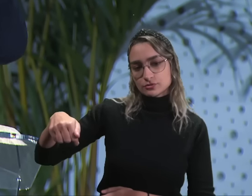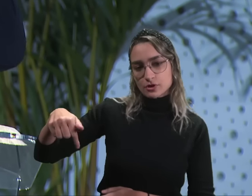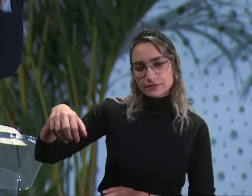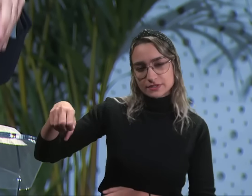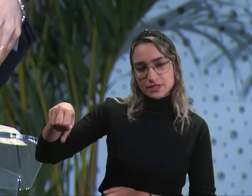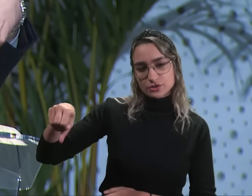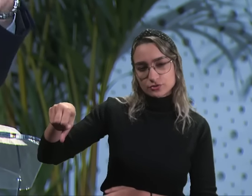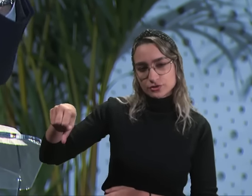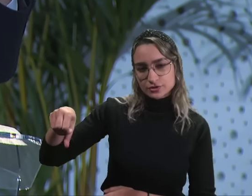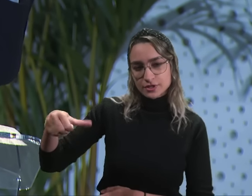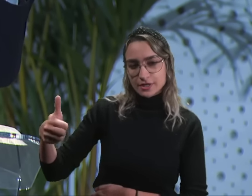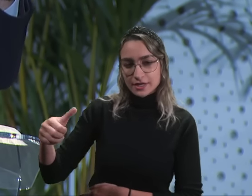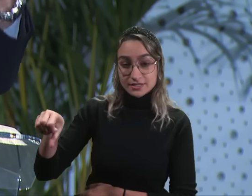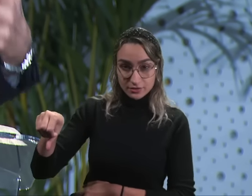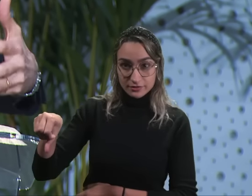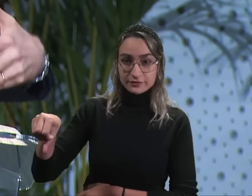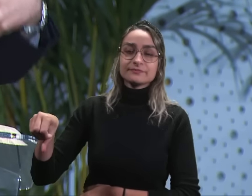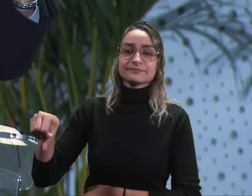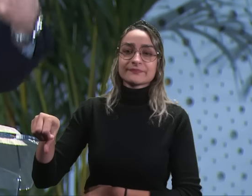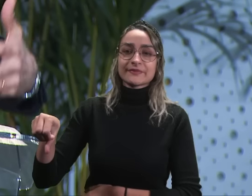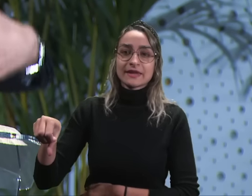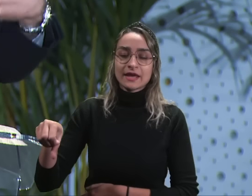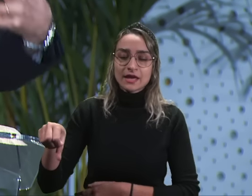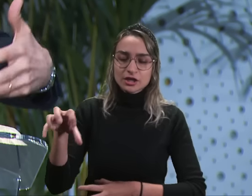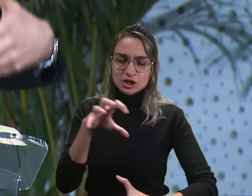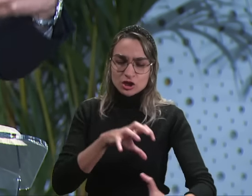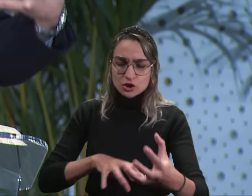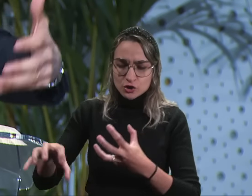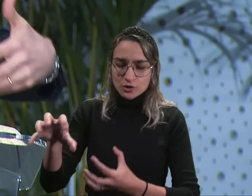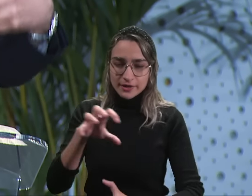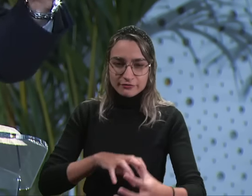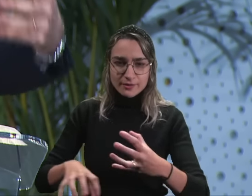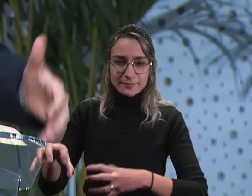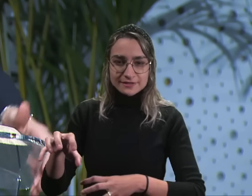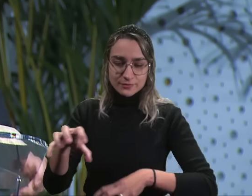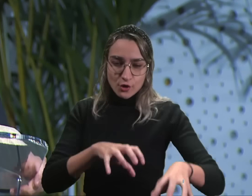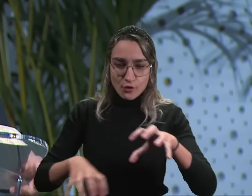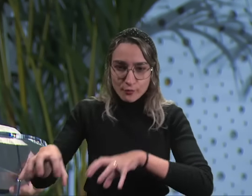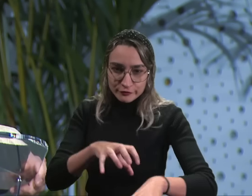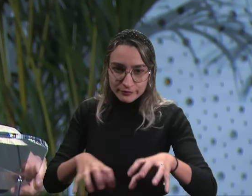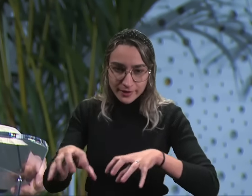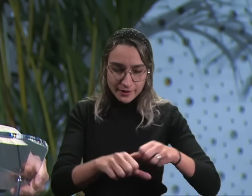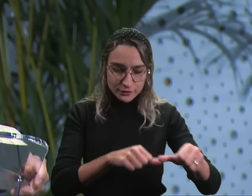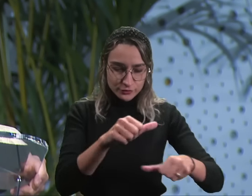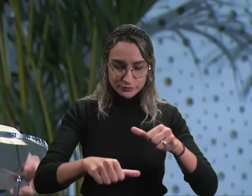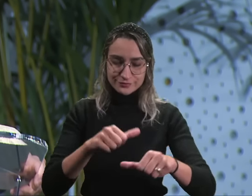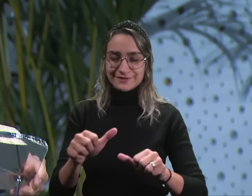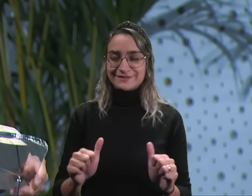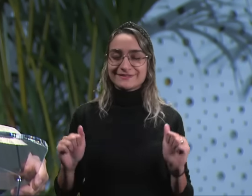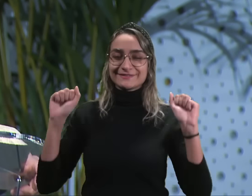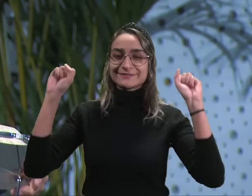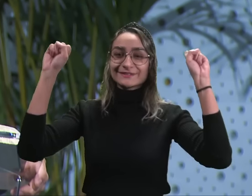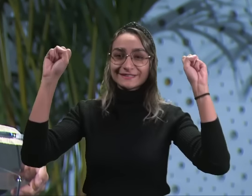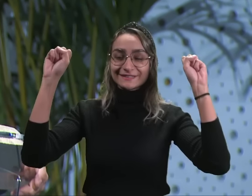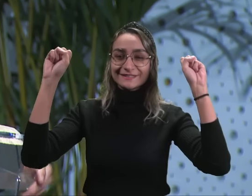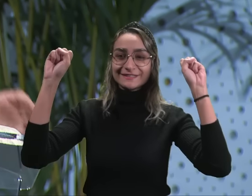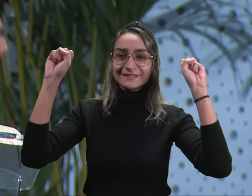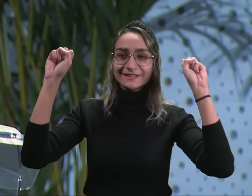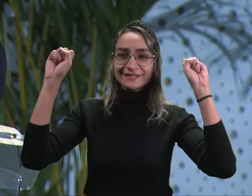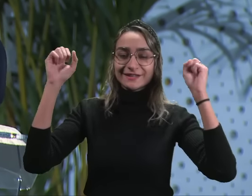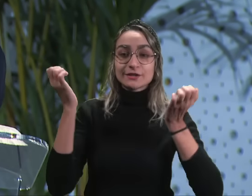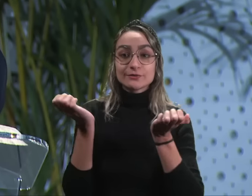à reforma protestante que teve início no século 16 eh mencionando